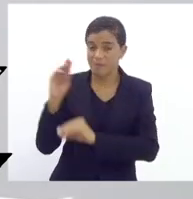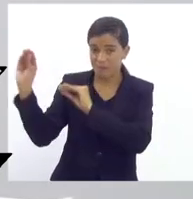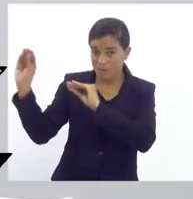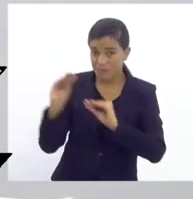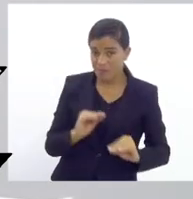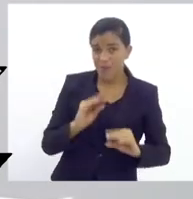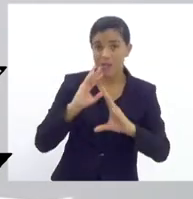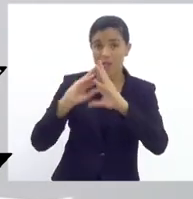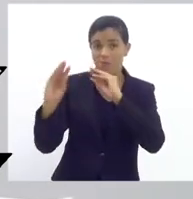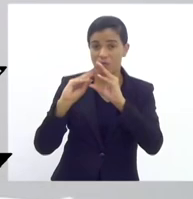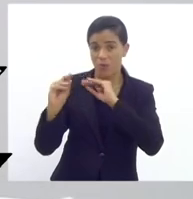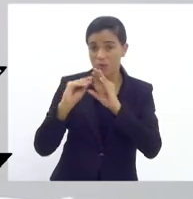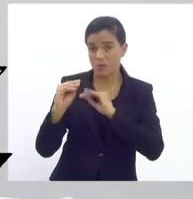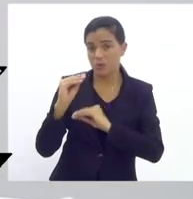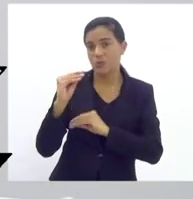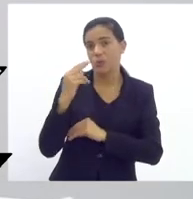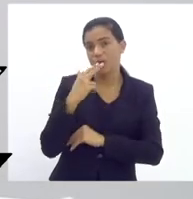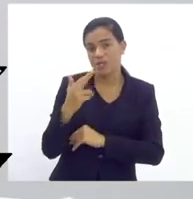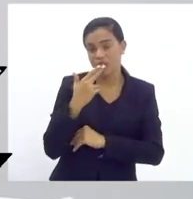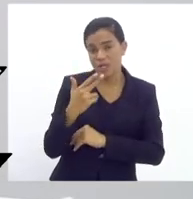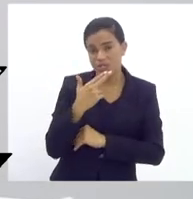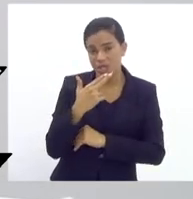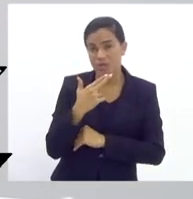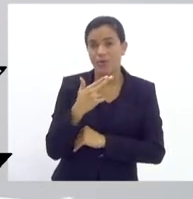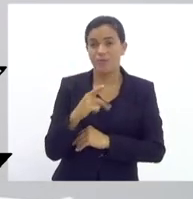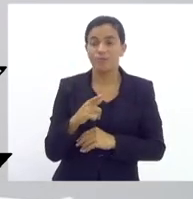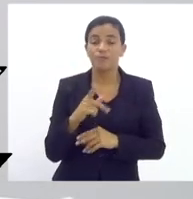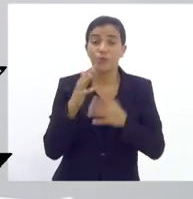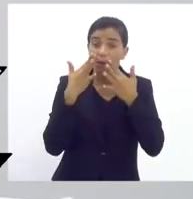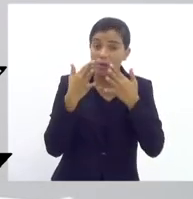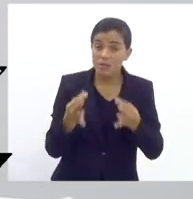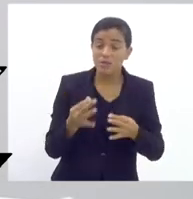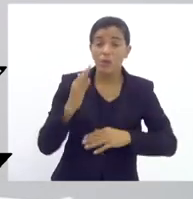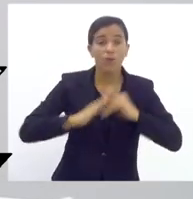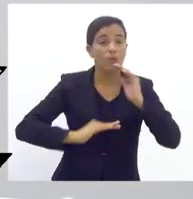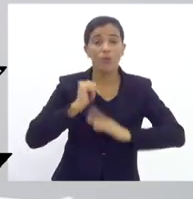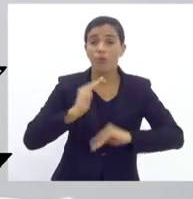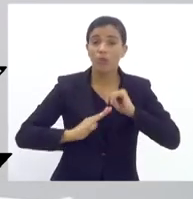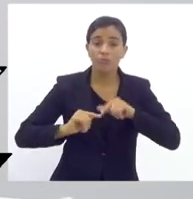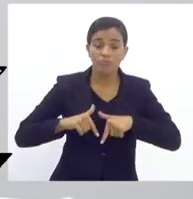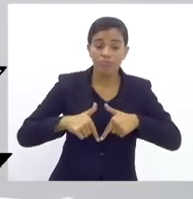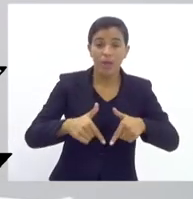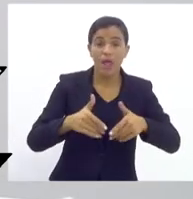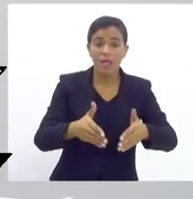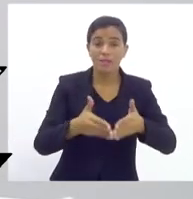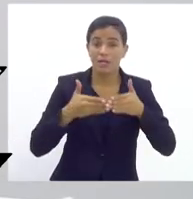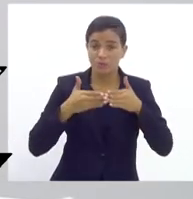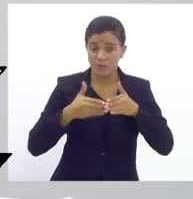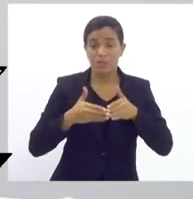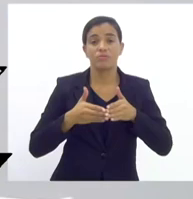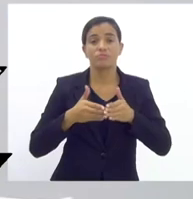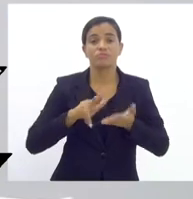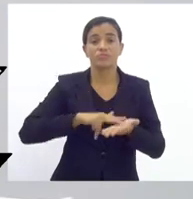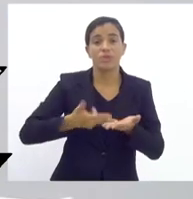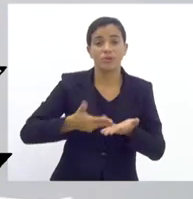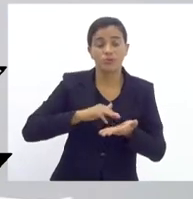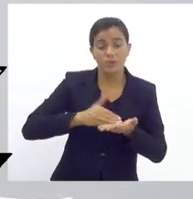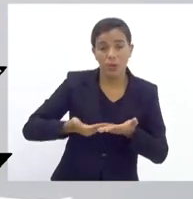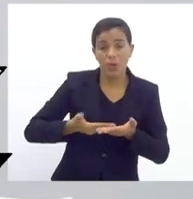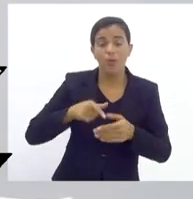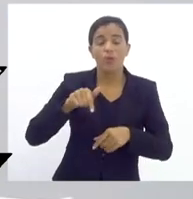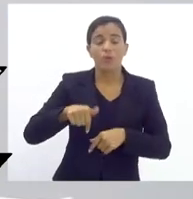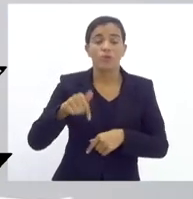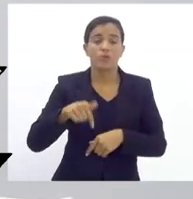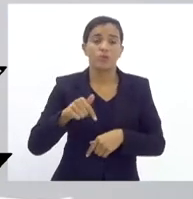aqui no nosso estado com o especial atenção para aplicabilidade da isenção da tradução juramentada e emolumentos